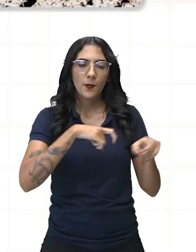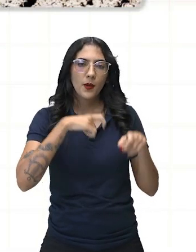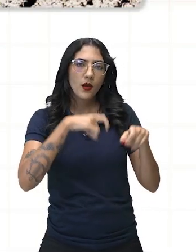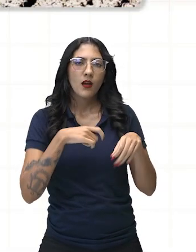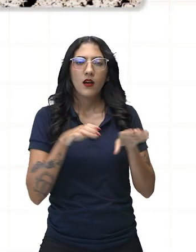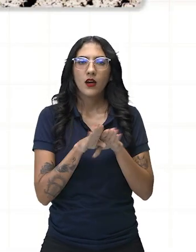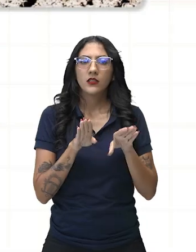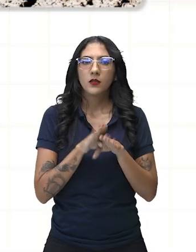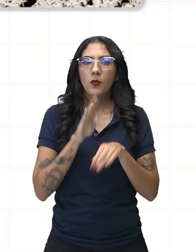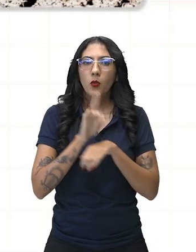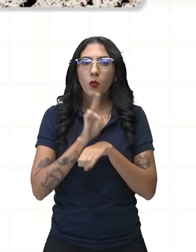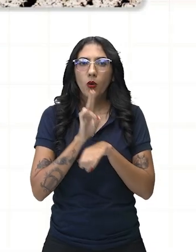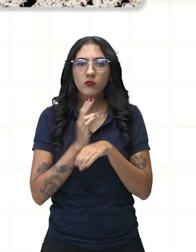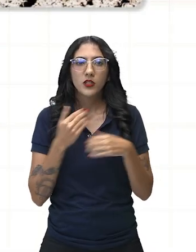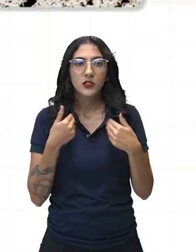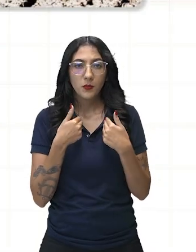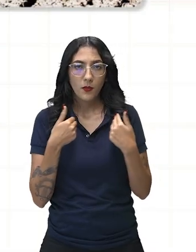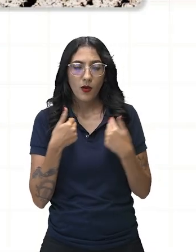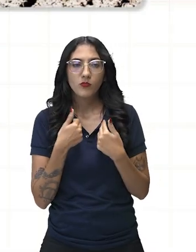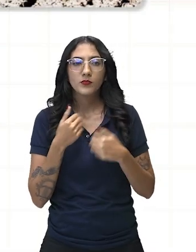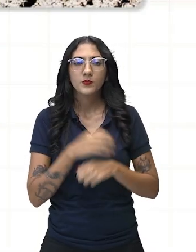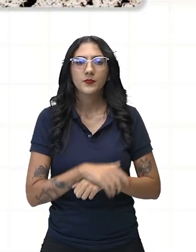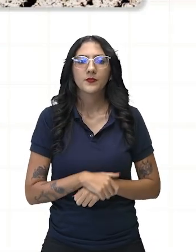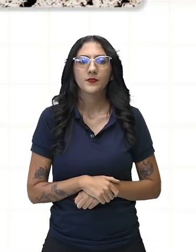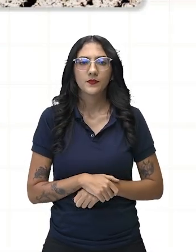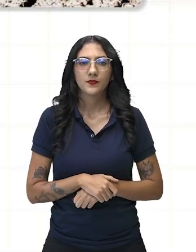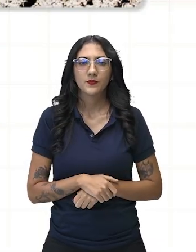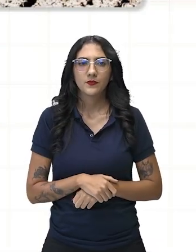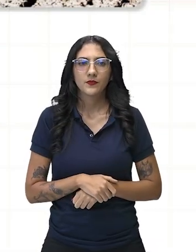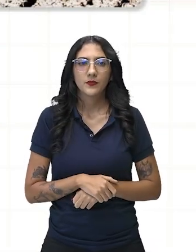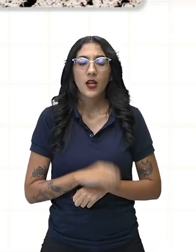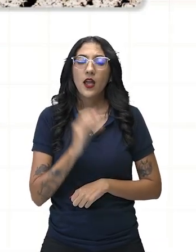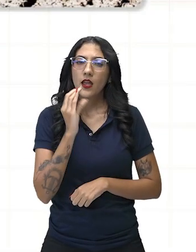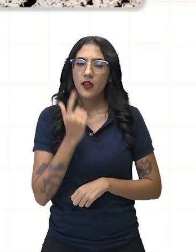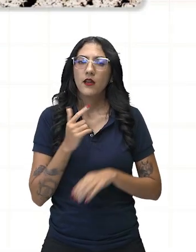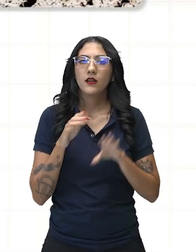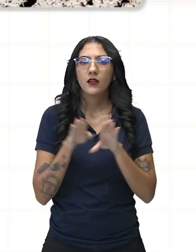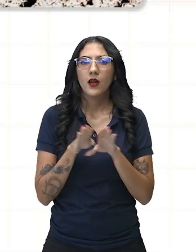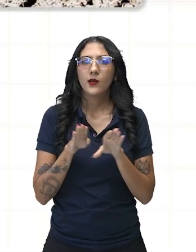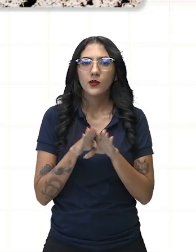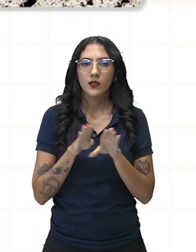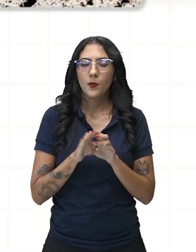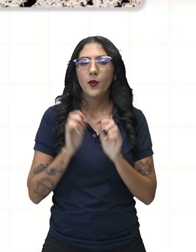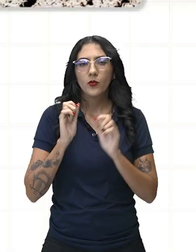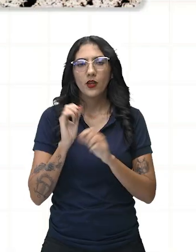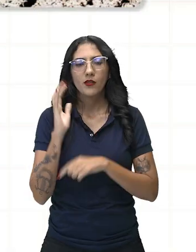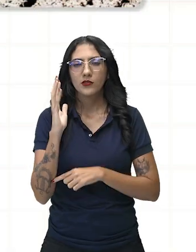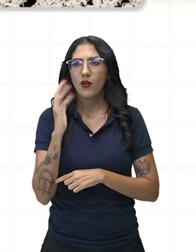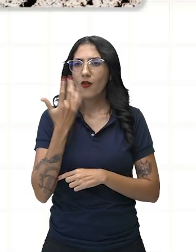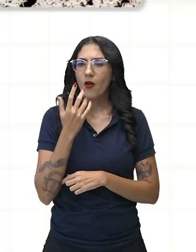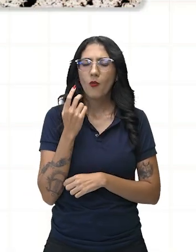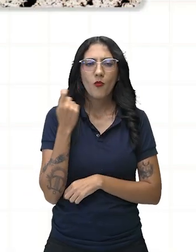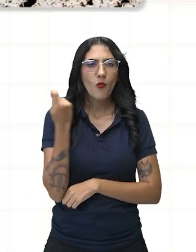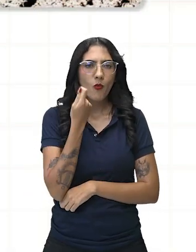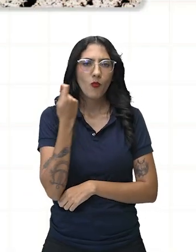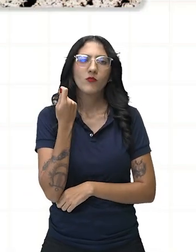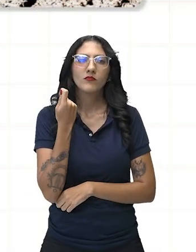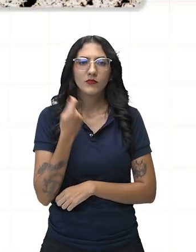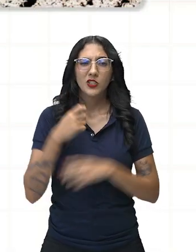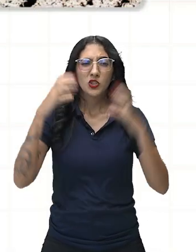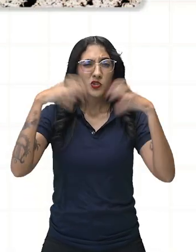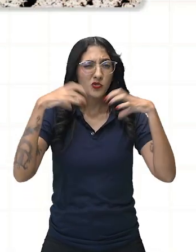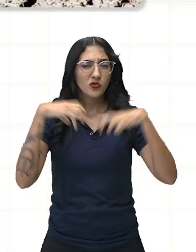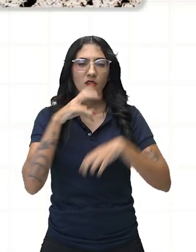para a atividade de pecuária. E, é claro, os chamados eventos climáticos extremos,